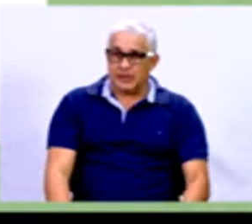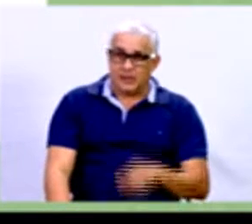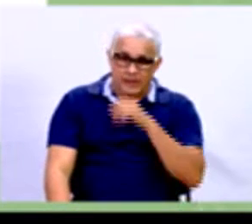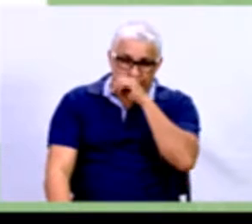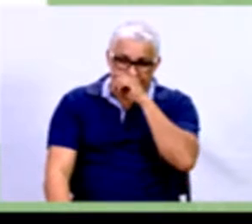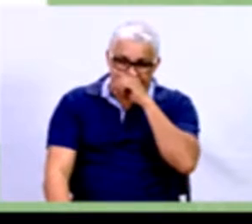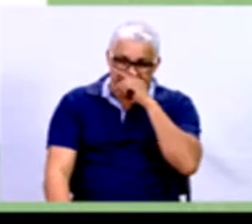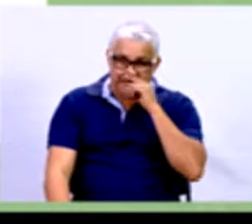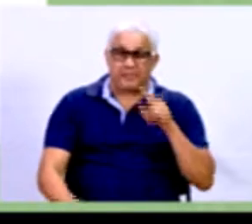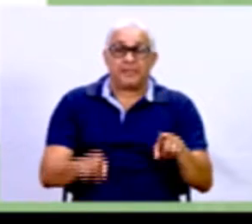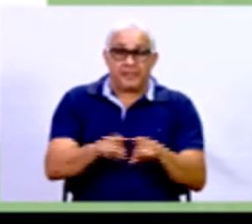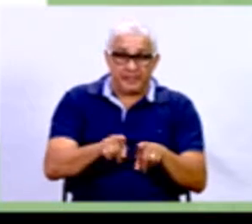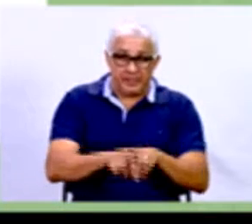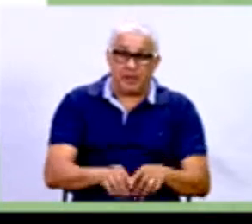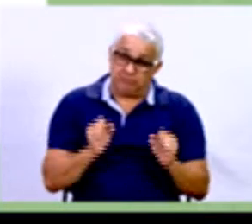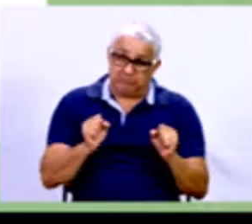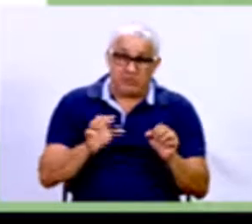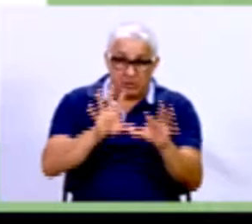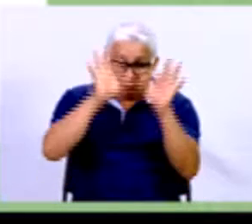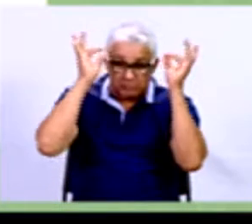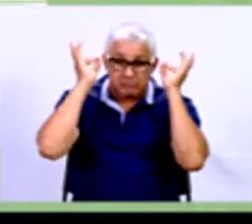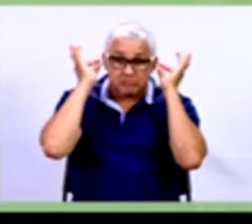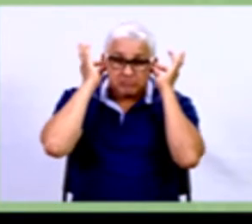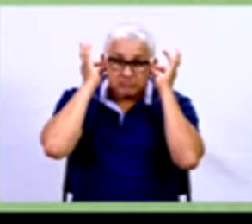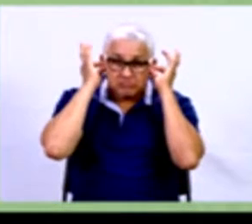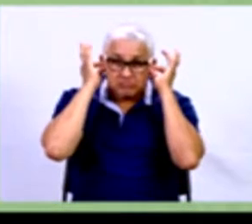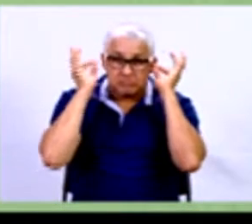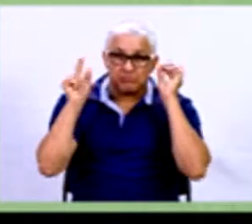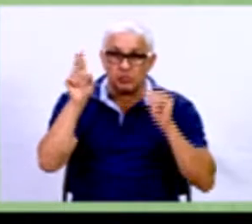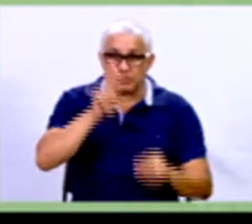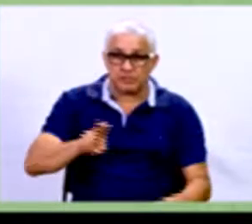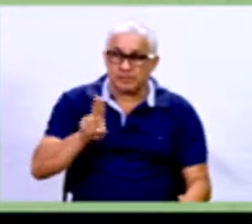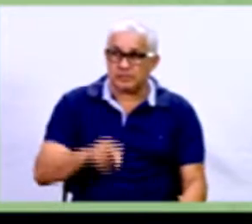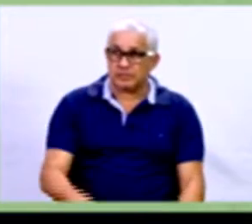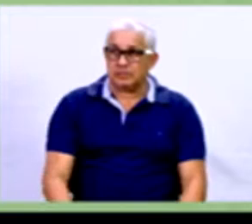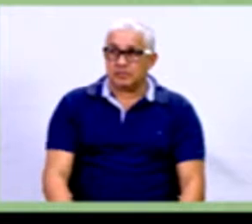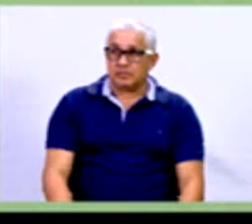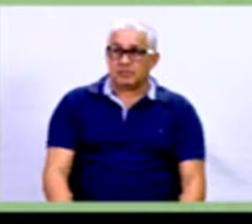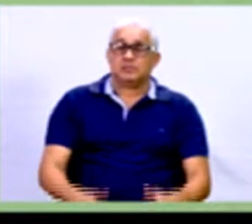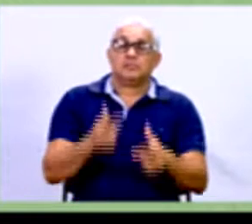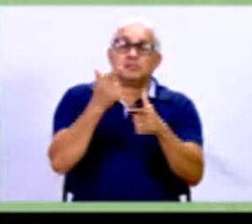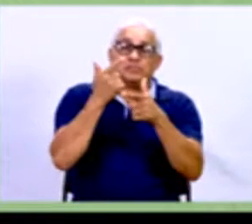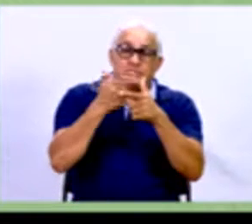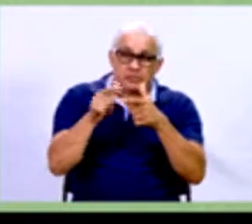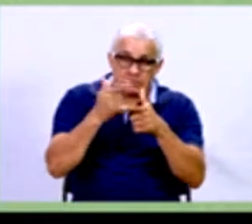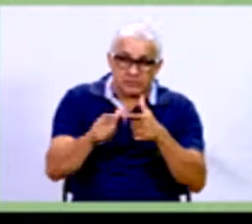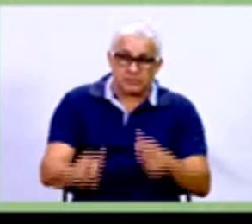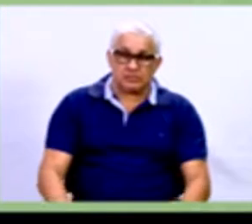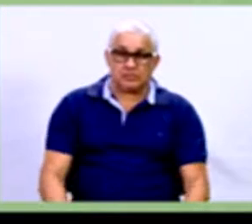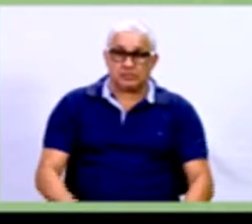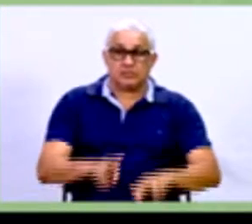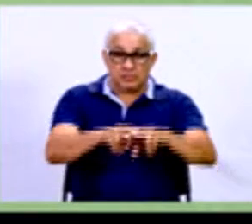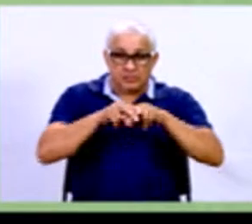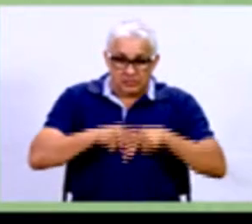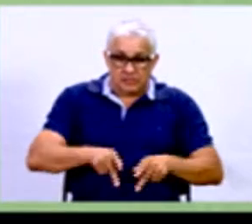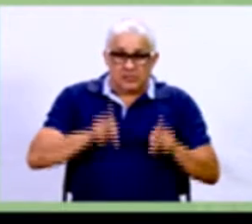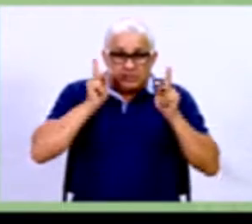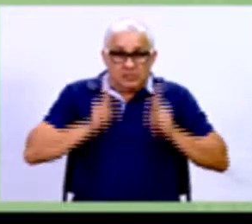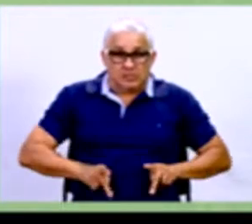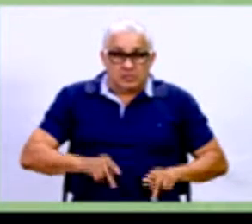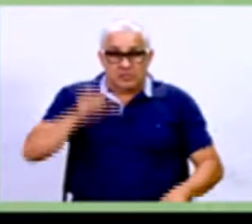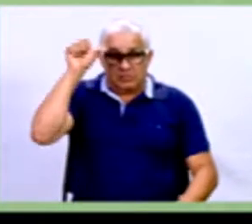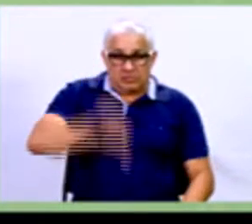Uma outra opção são os fones de ouvido, né? Então, vamos lá. Problemas causados por má postura.